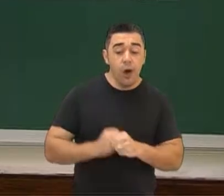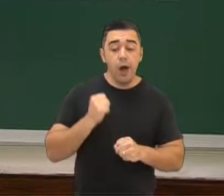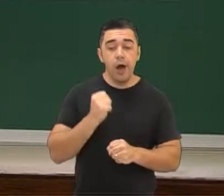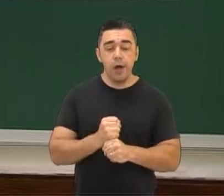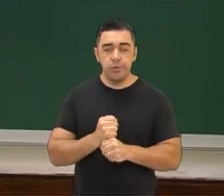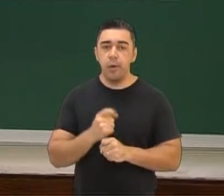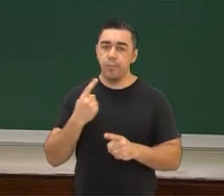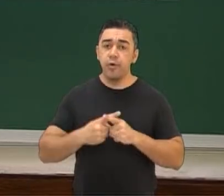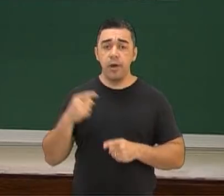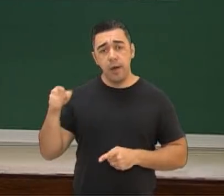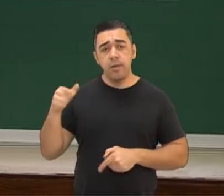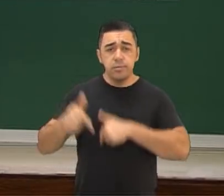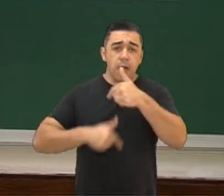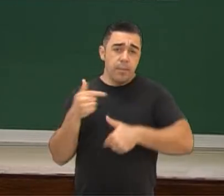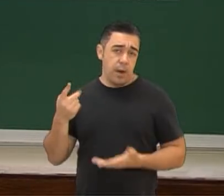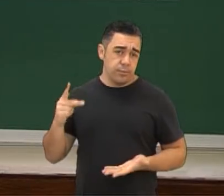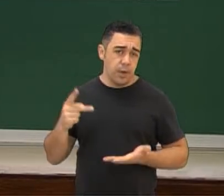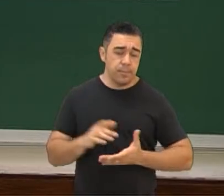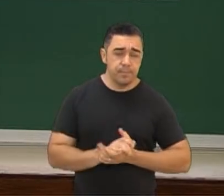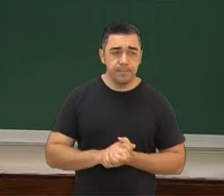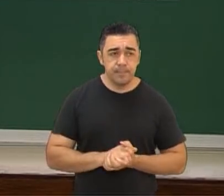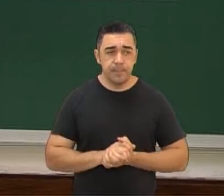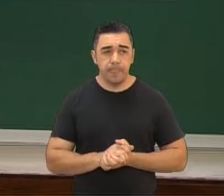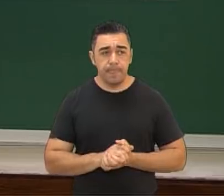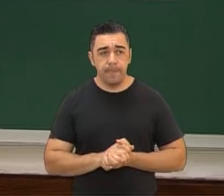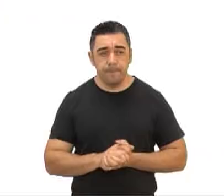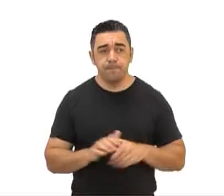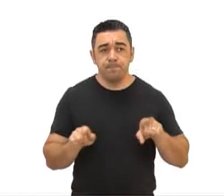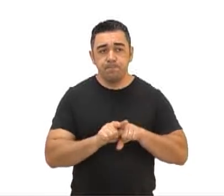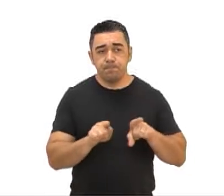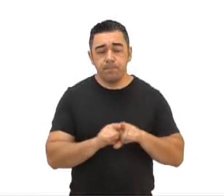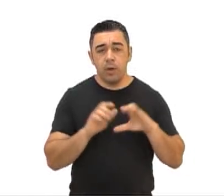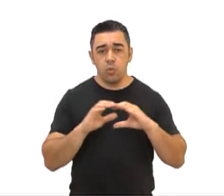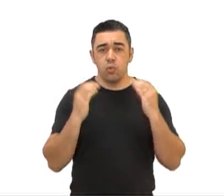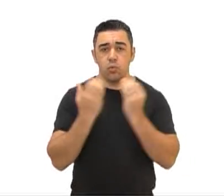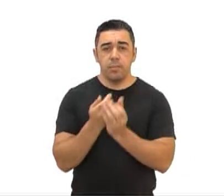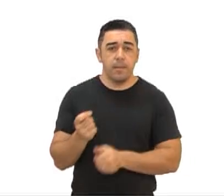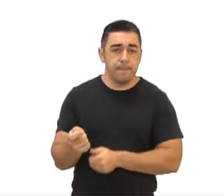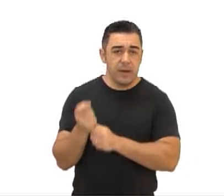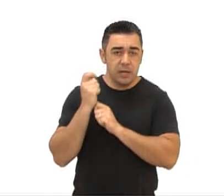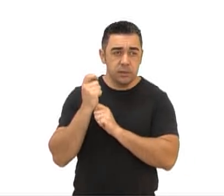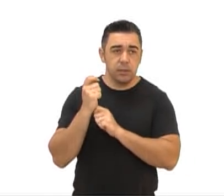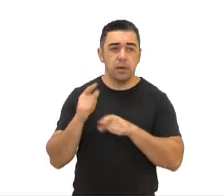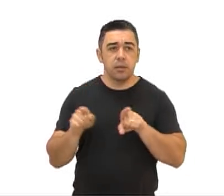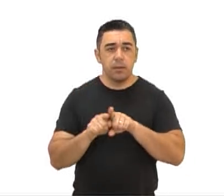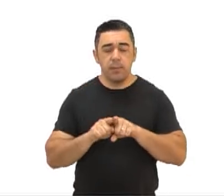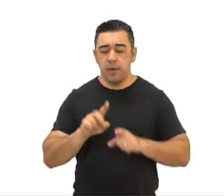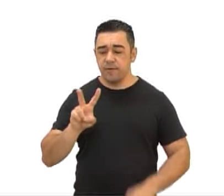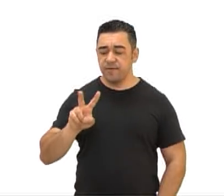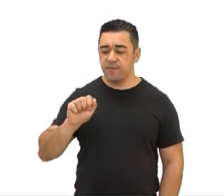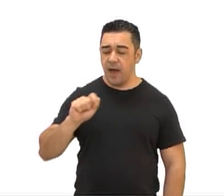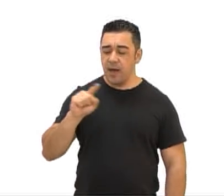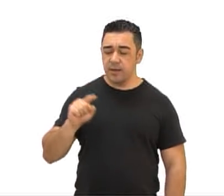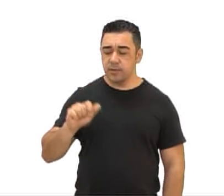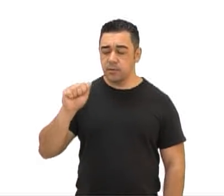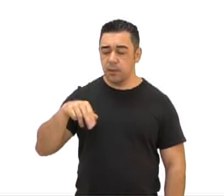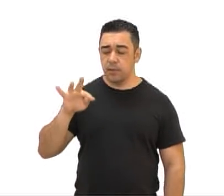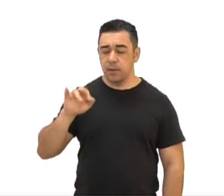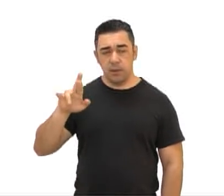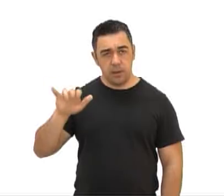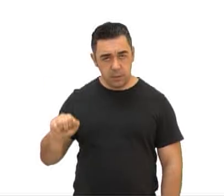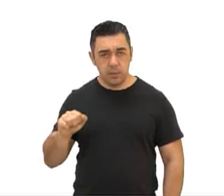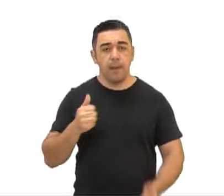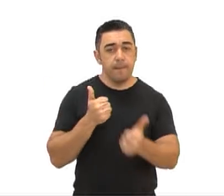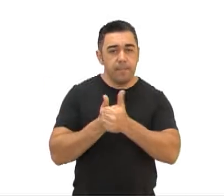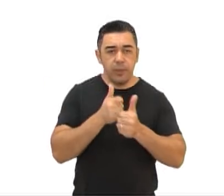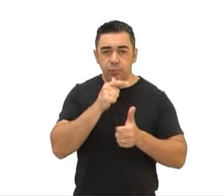é a atividade que eles desenvolvem ali, certo? As comunidades pesqueiras e vazanteiras, na relação ali com o Rio